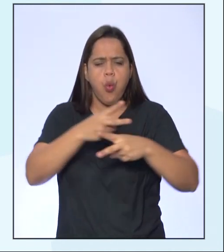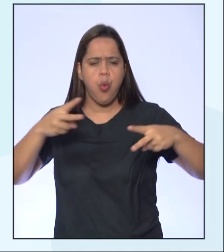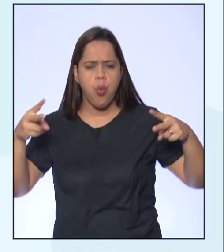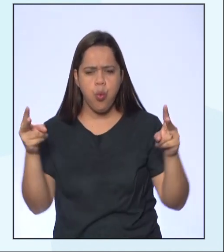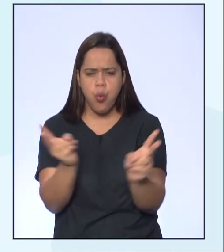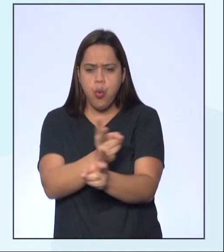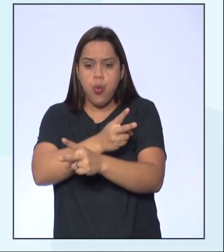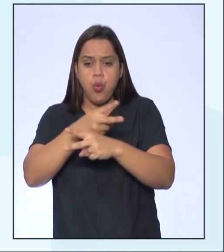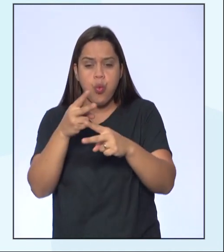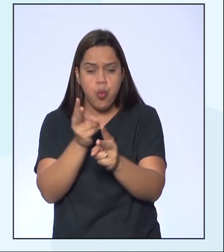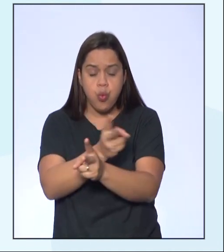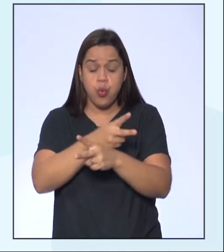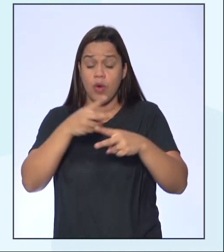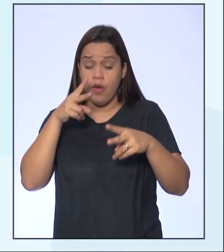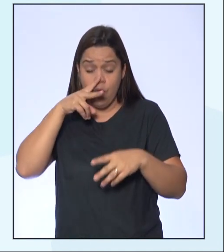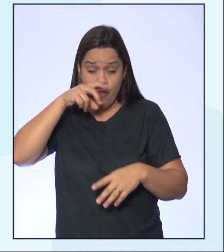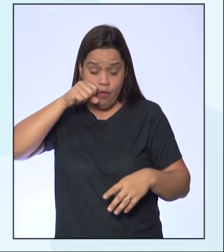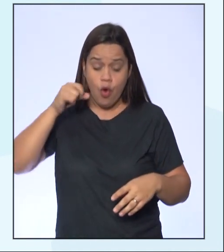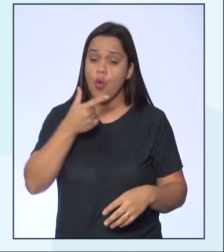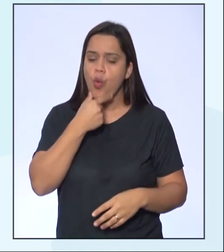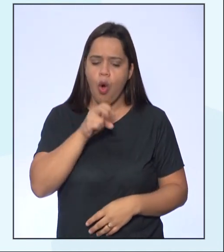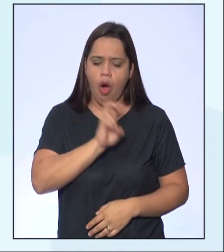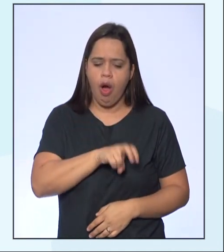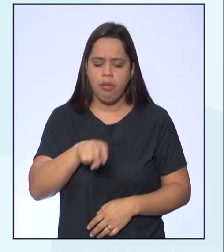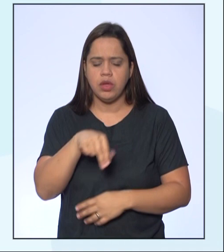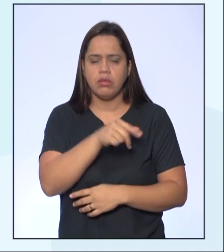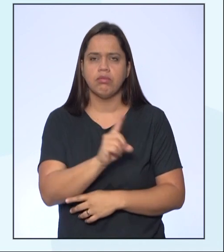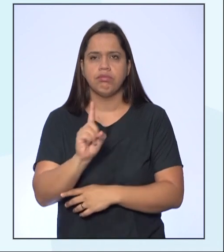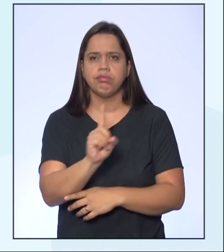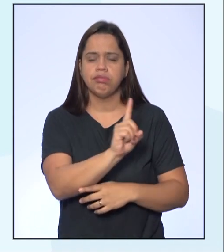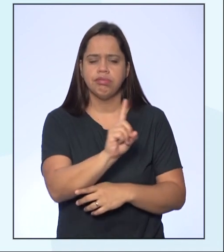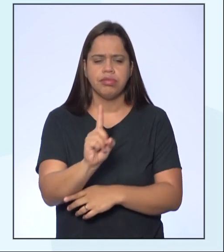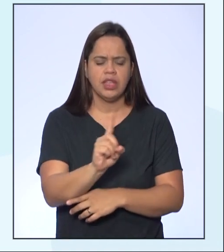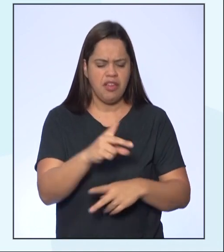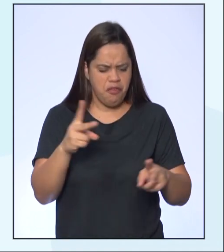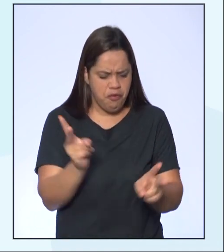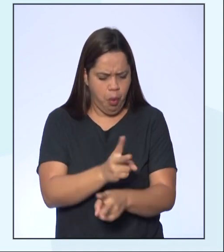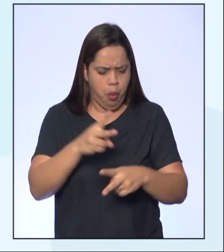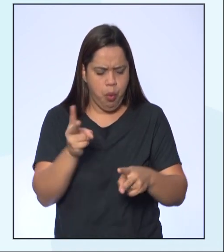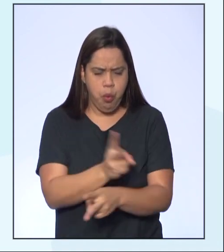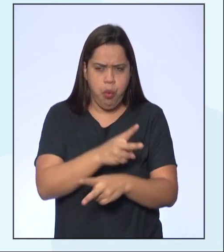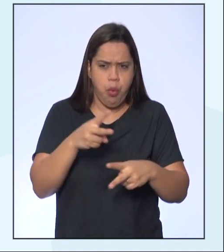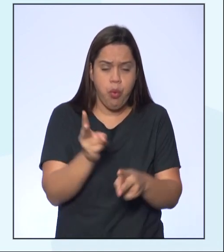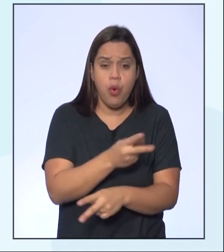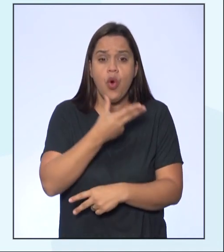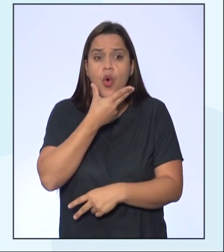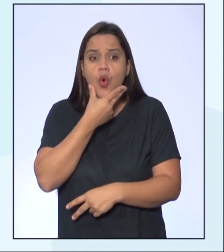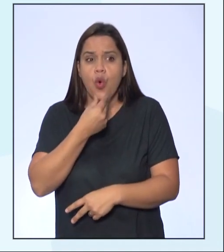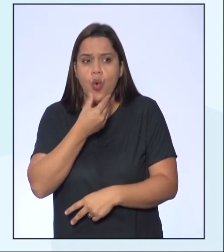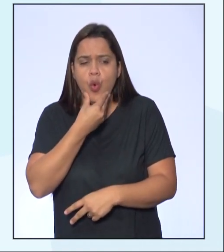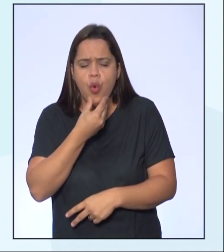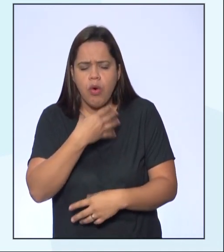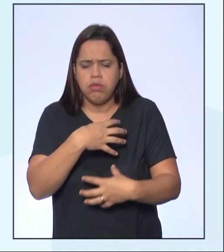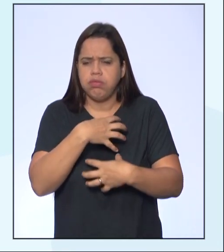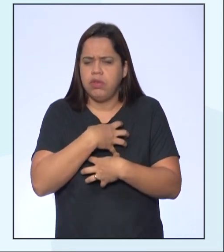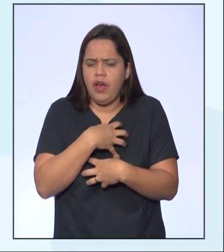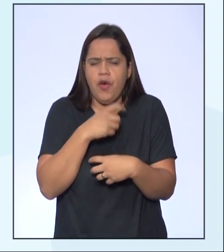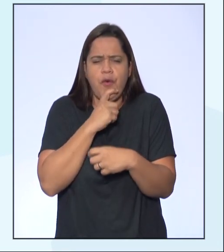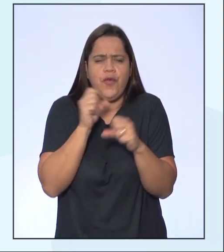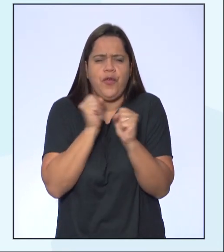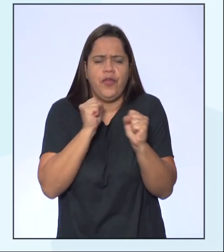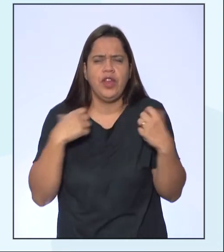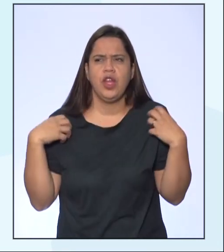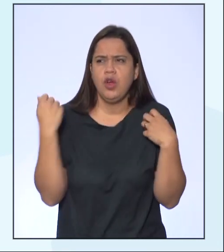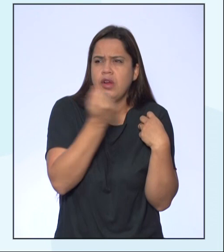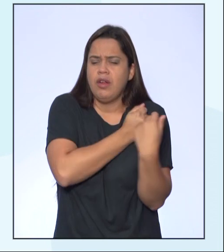forte quanto possível sobre o velho homem. Mas, quanto mais ele soprava, mais o homem enrolava-se